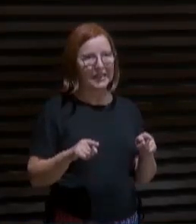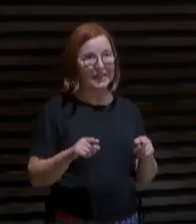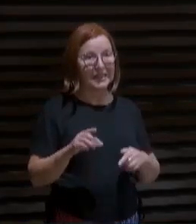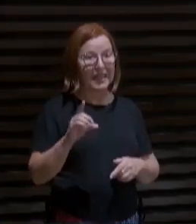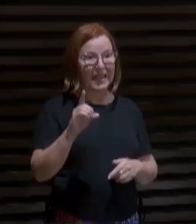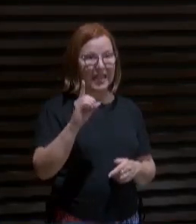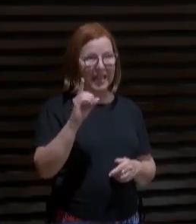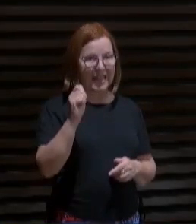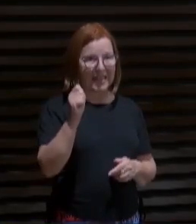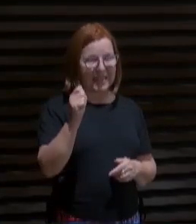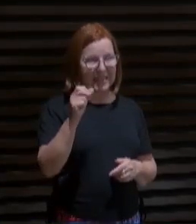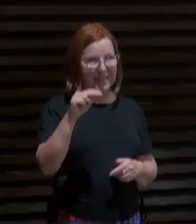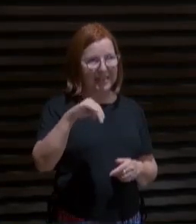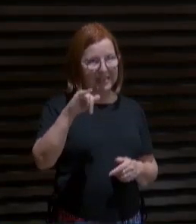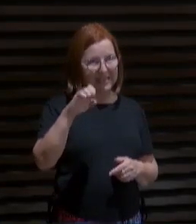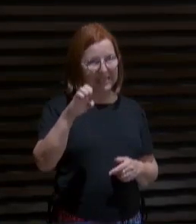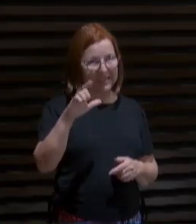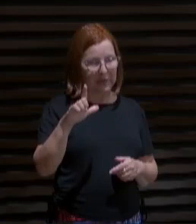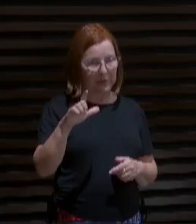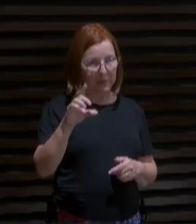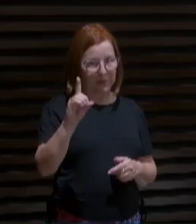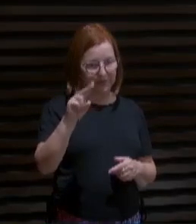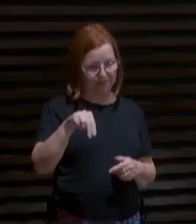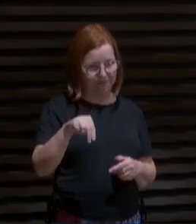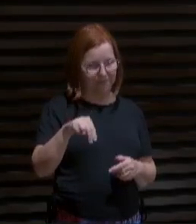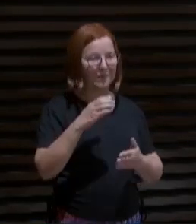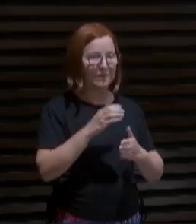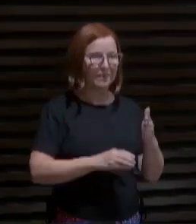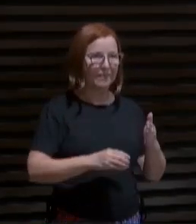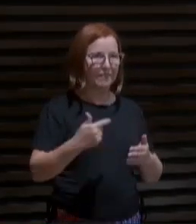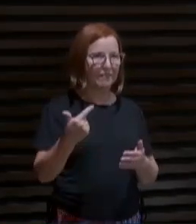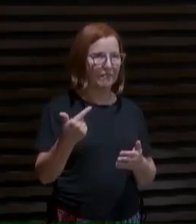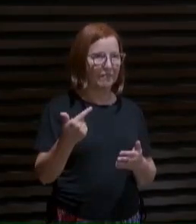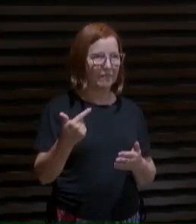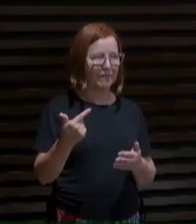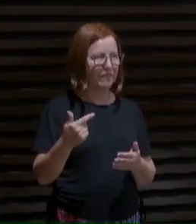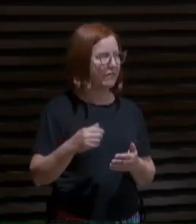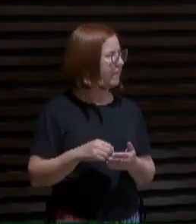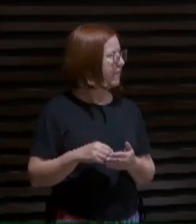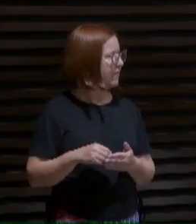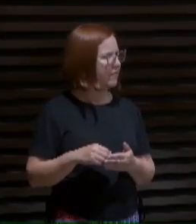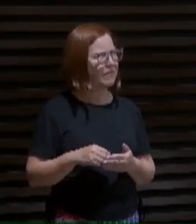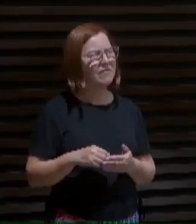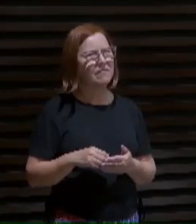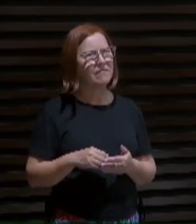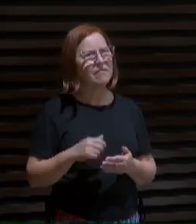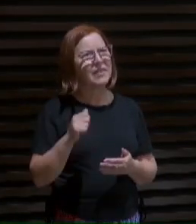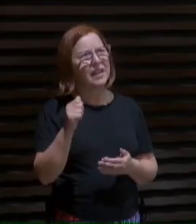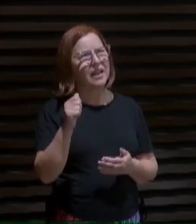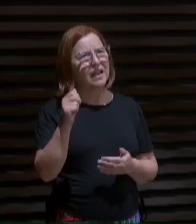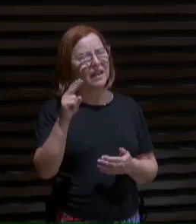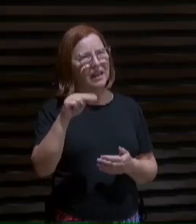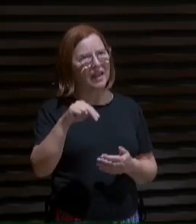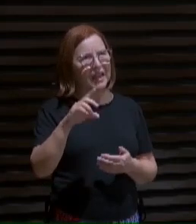capítulo 2, depois... Será que você caçava aí André, será que